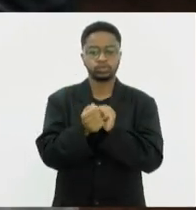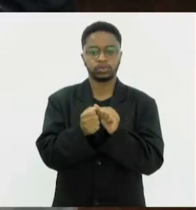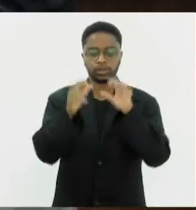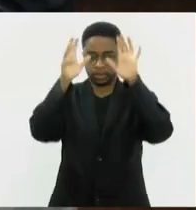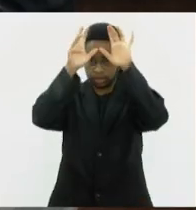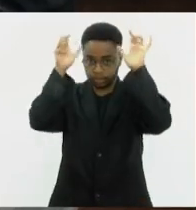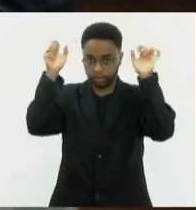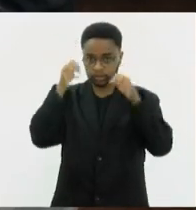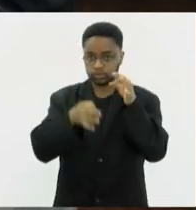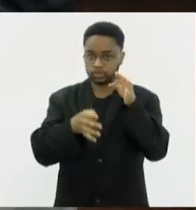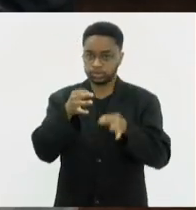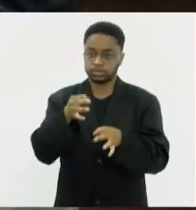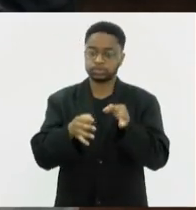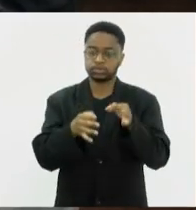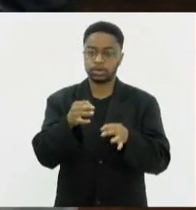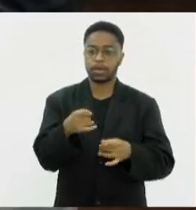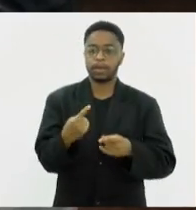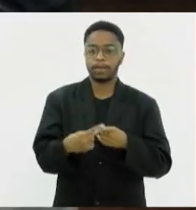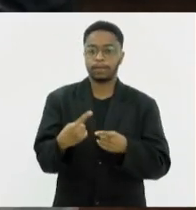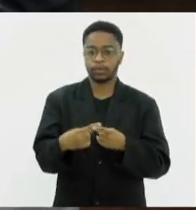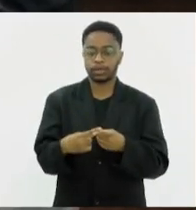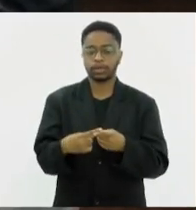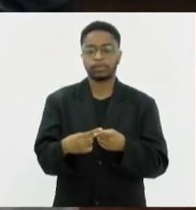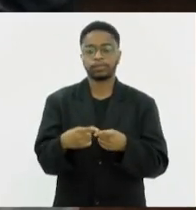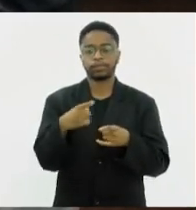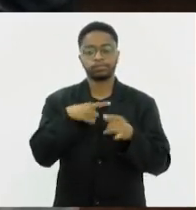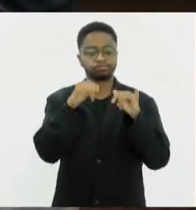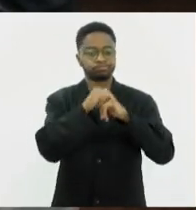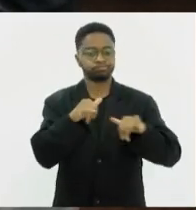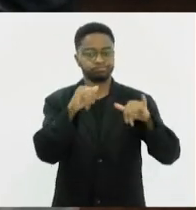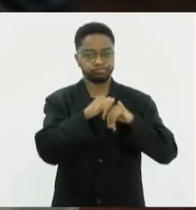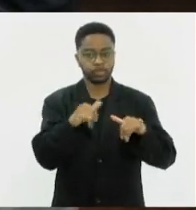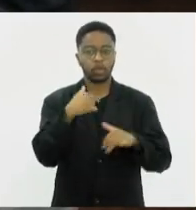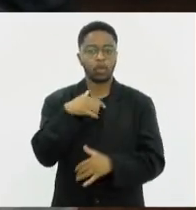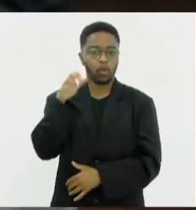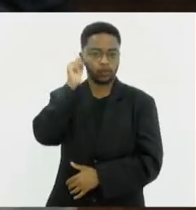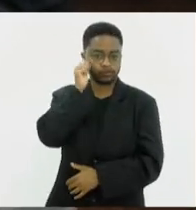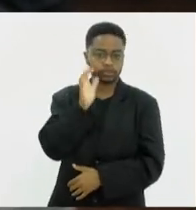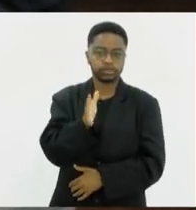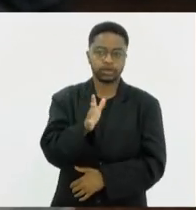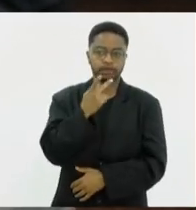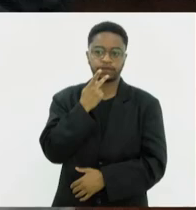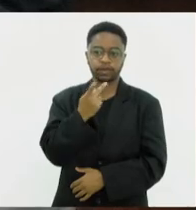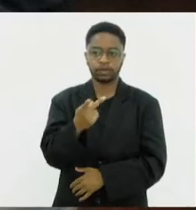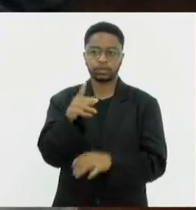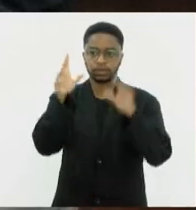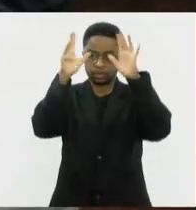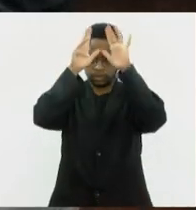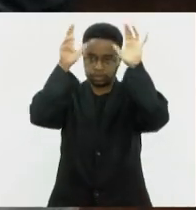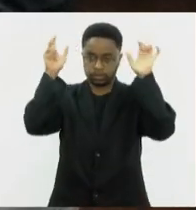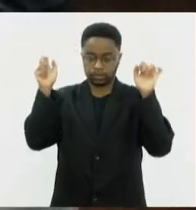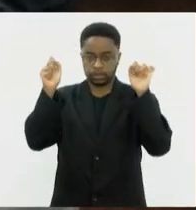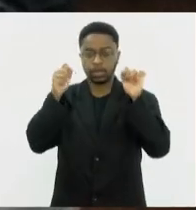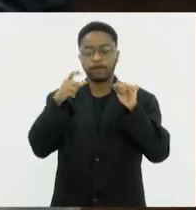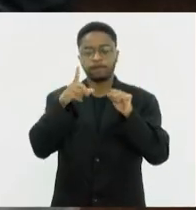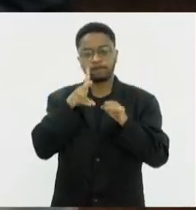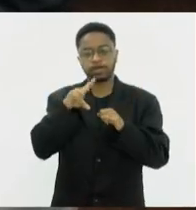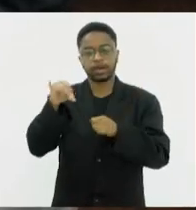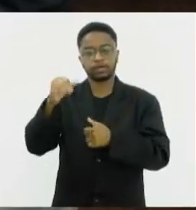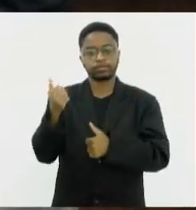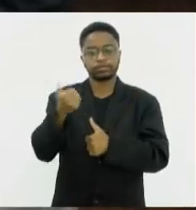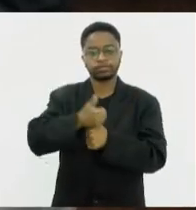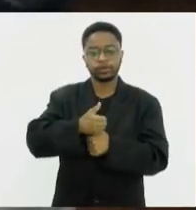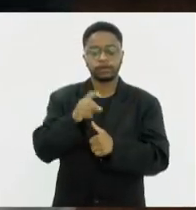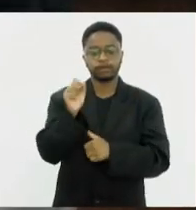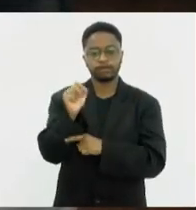Justiça, porque há rumores do que eu já ouvi no sentido de que o tribunal vai repor as vagas agora,